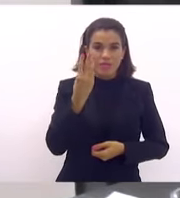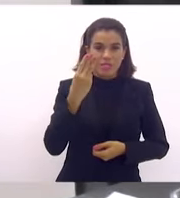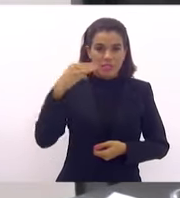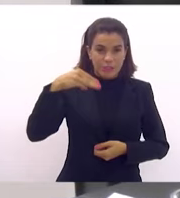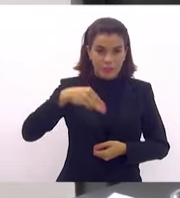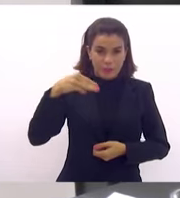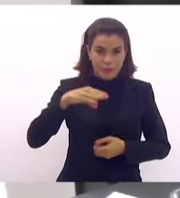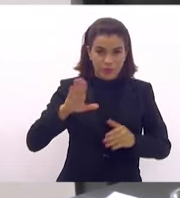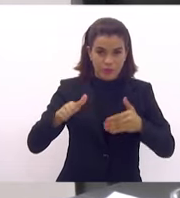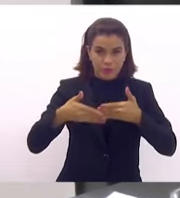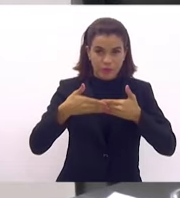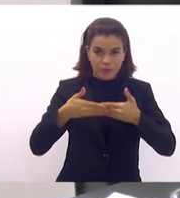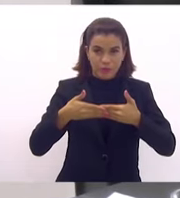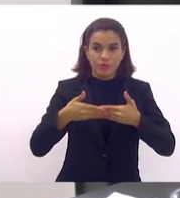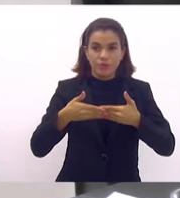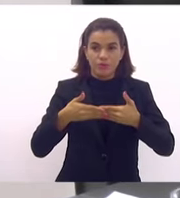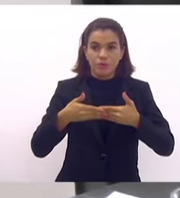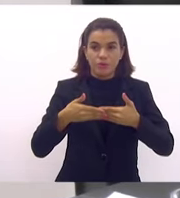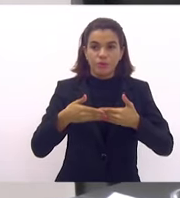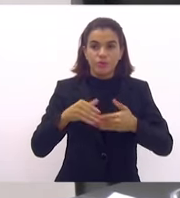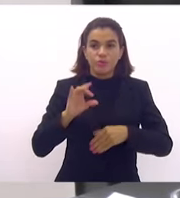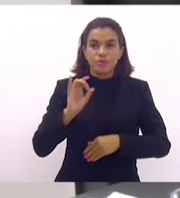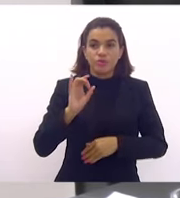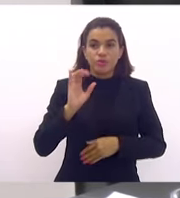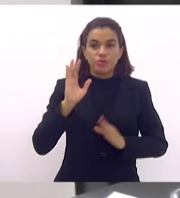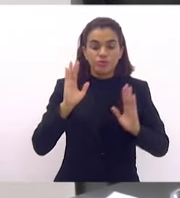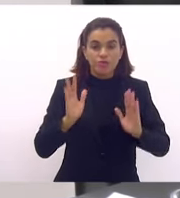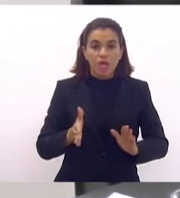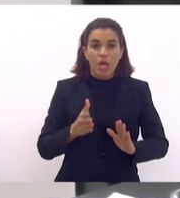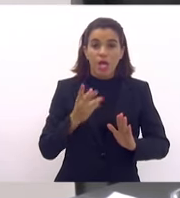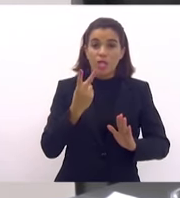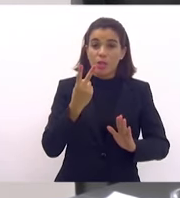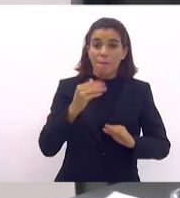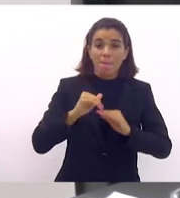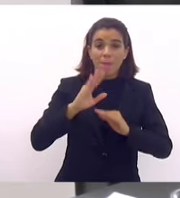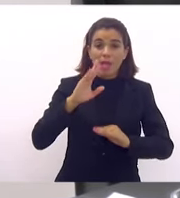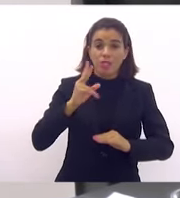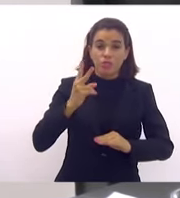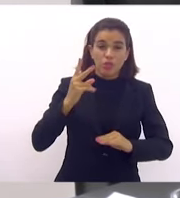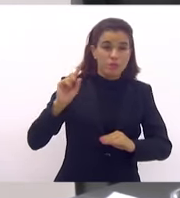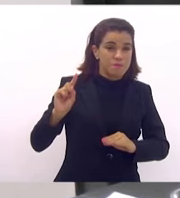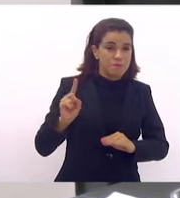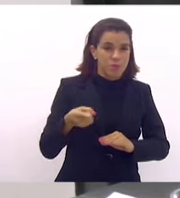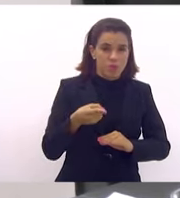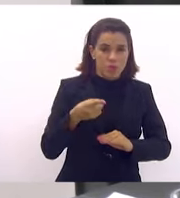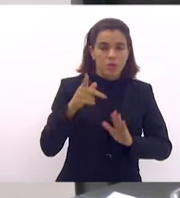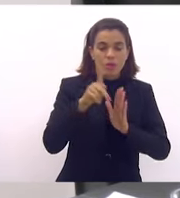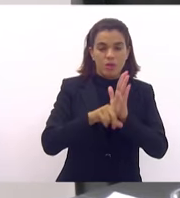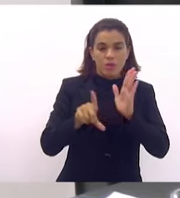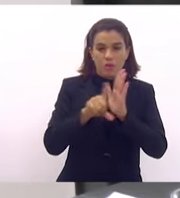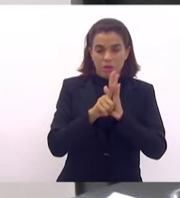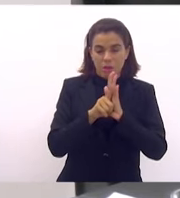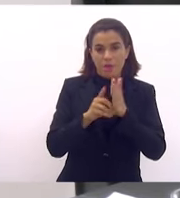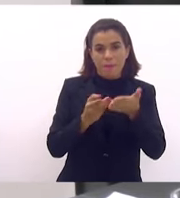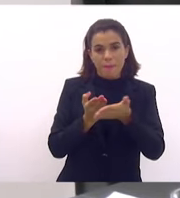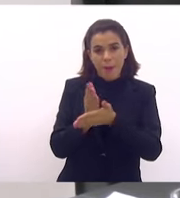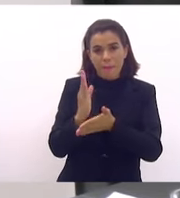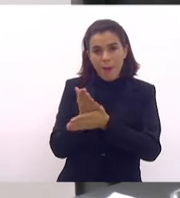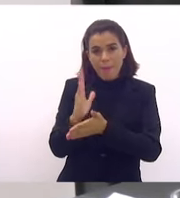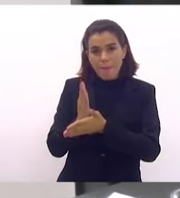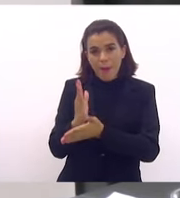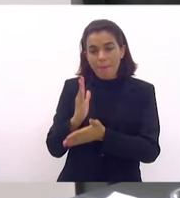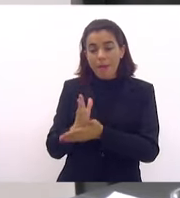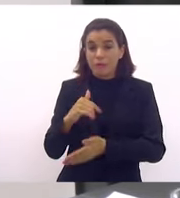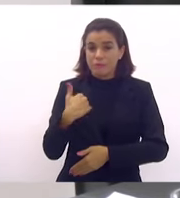finais, vou... Aqui já mencionei os mais de 2 mil projetos aprovados, mas nós realizamos um